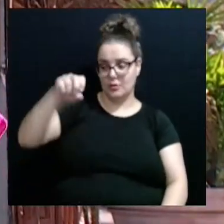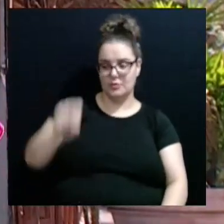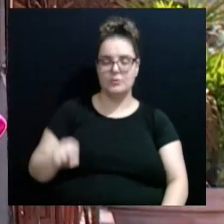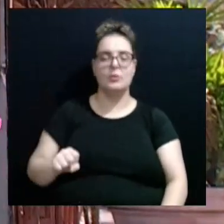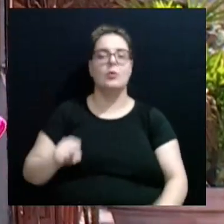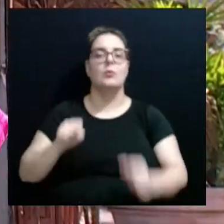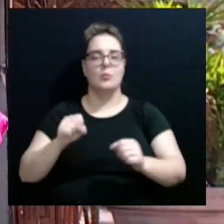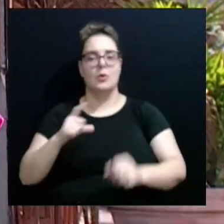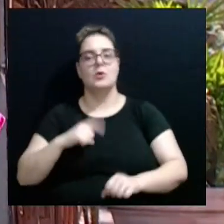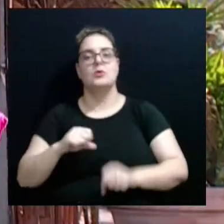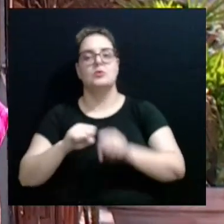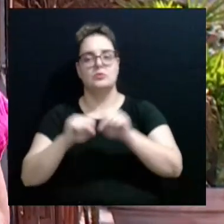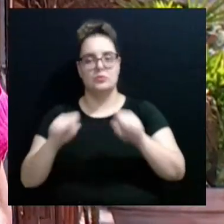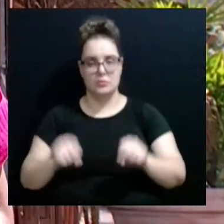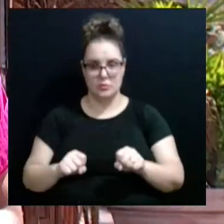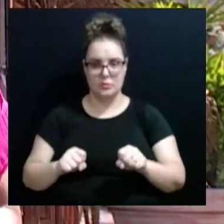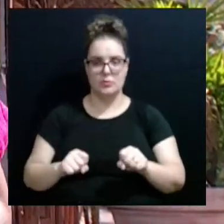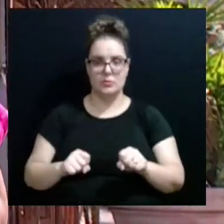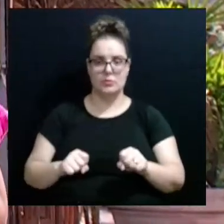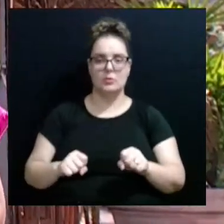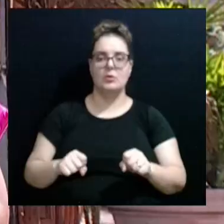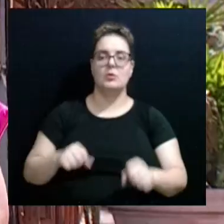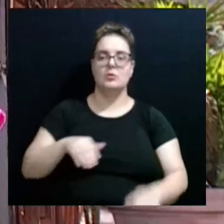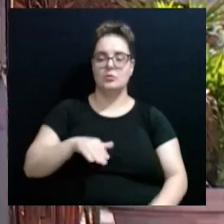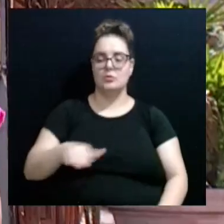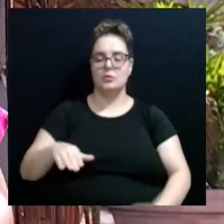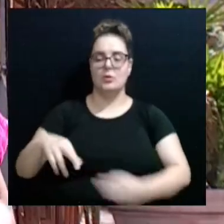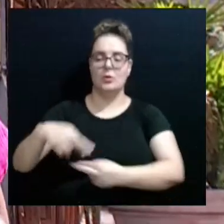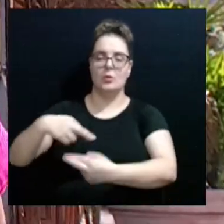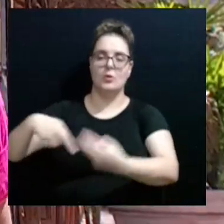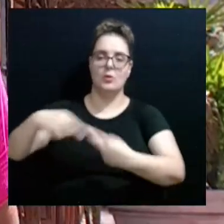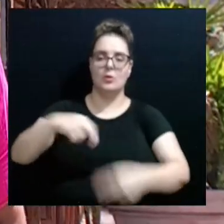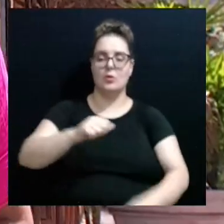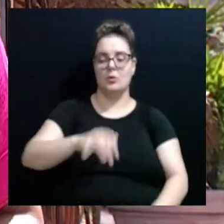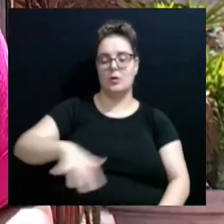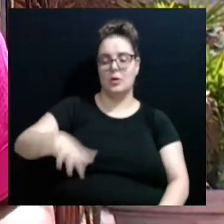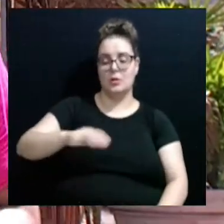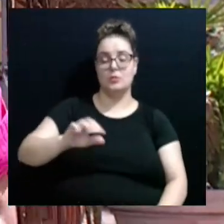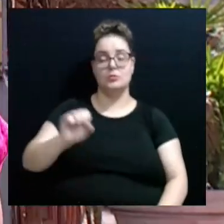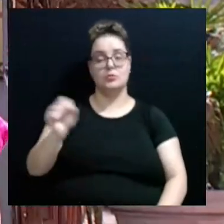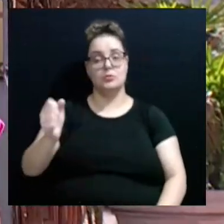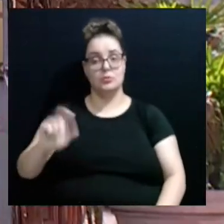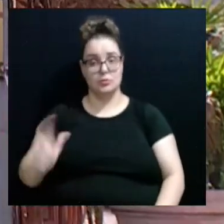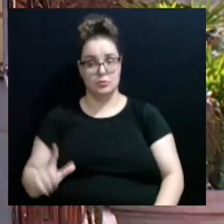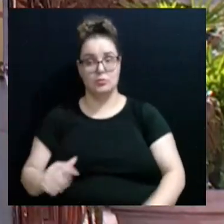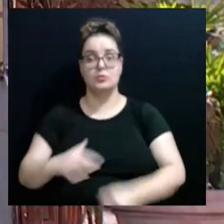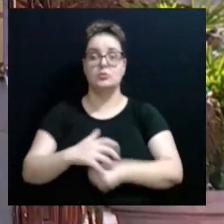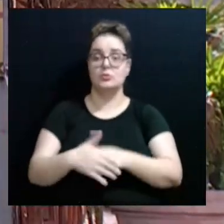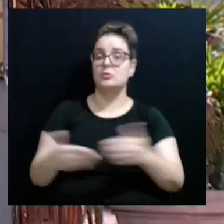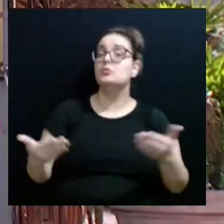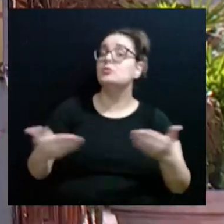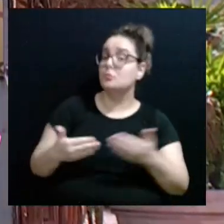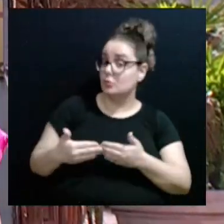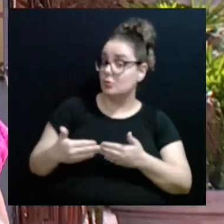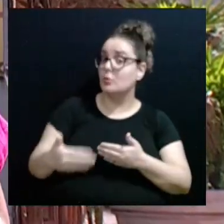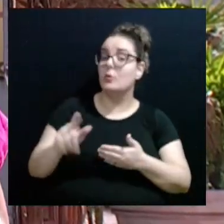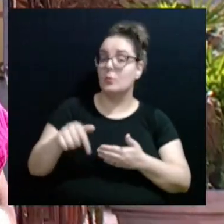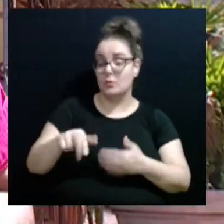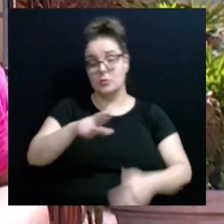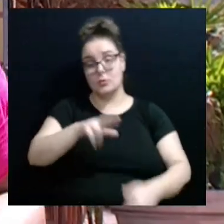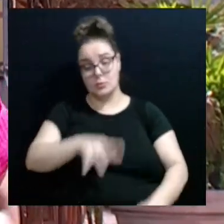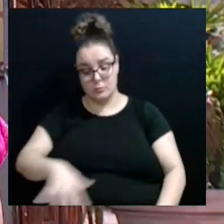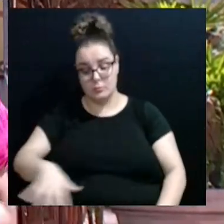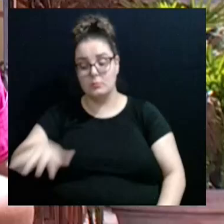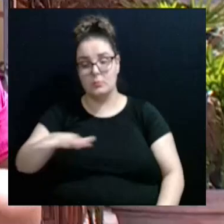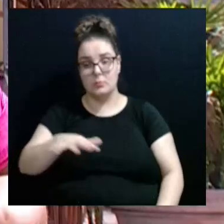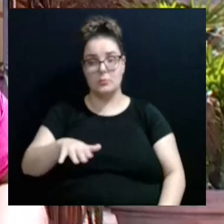de estacionamento rotativo, a Zona Azul Digital, a partir de hoje, viu? Essa é uma região com bastante